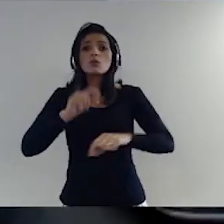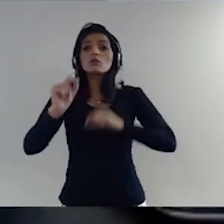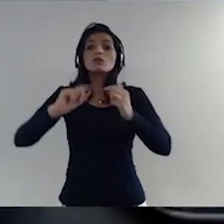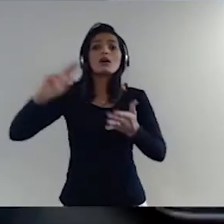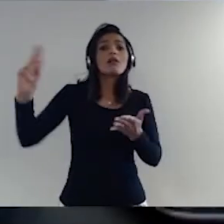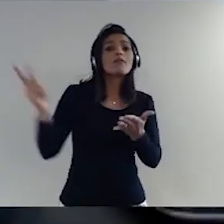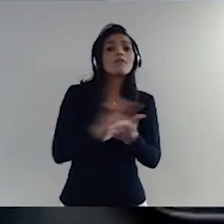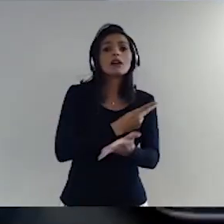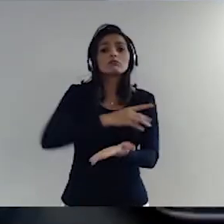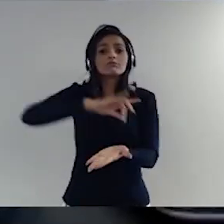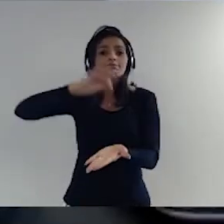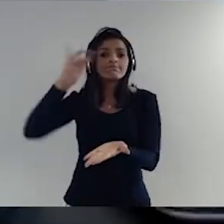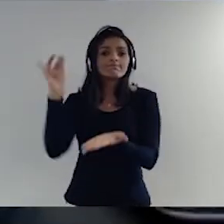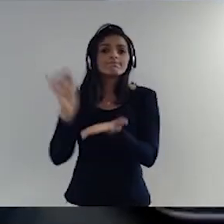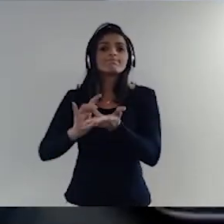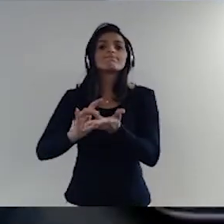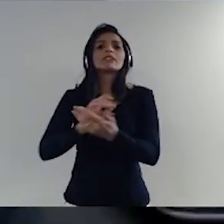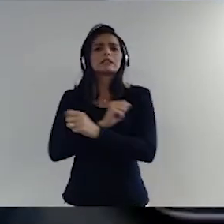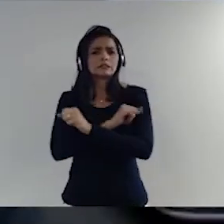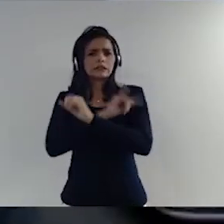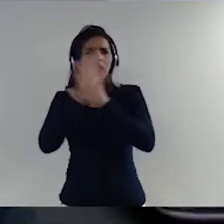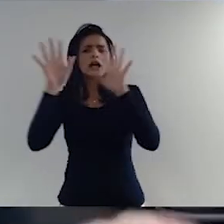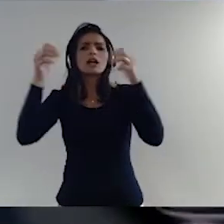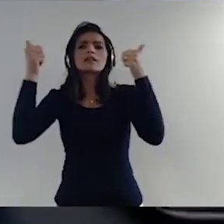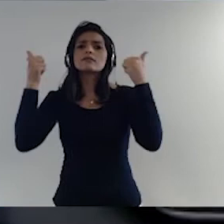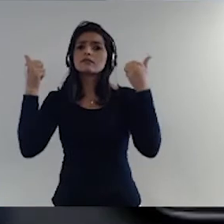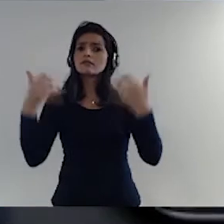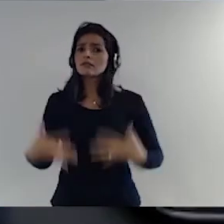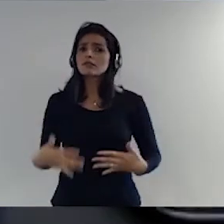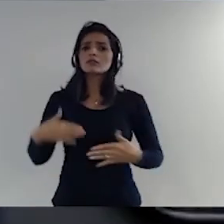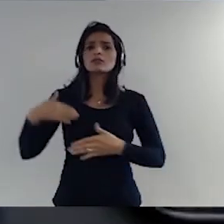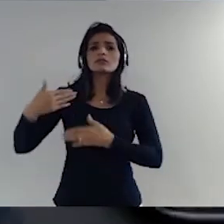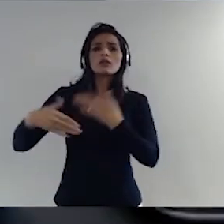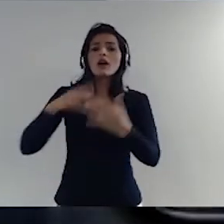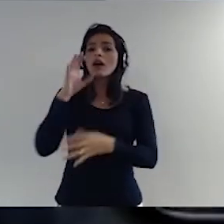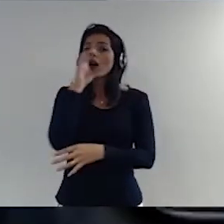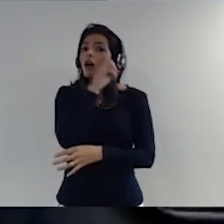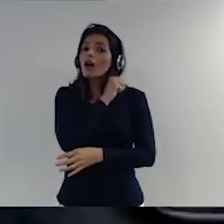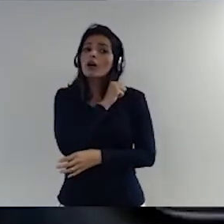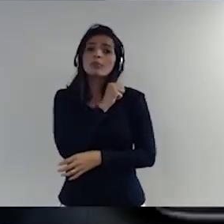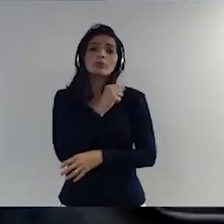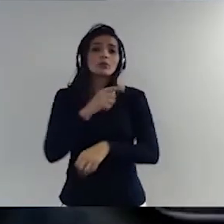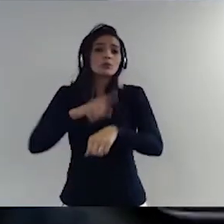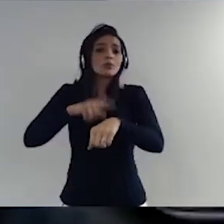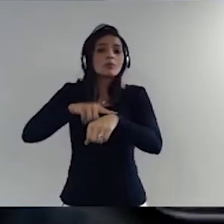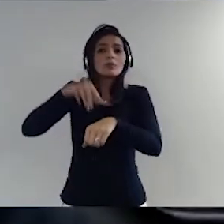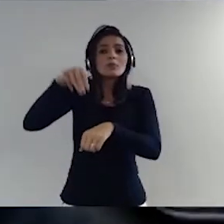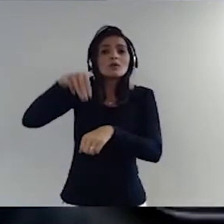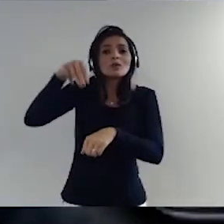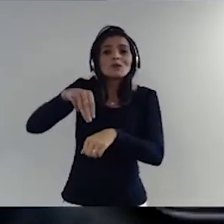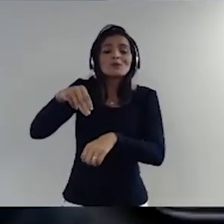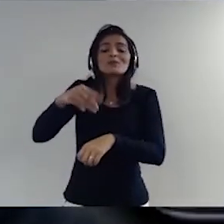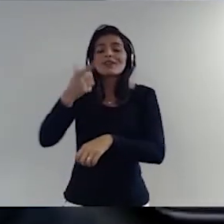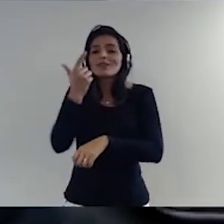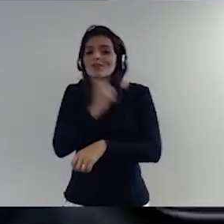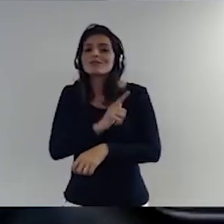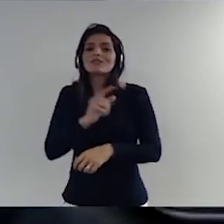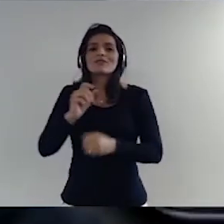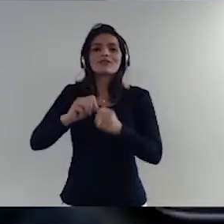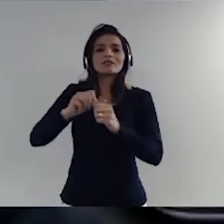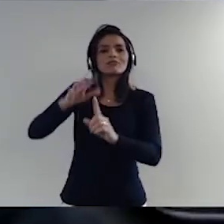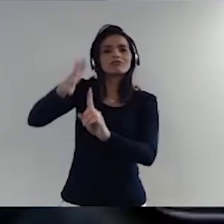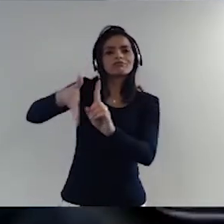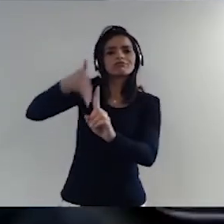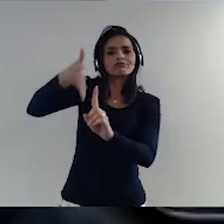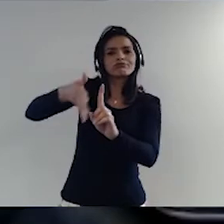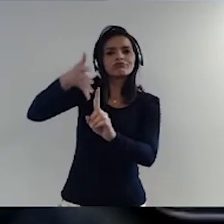fatos sejam efetivamente esclarecidos nos poucos minutos que são destinados para a realização deste